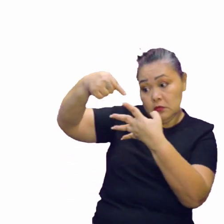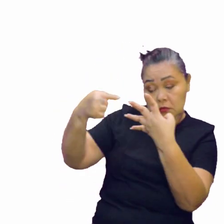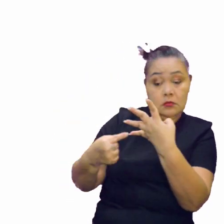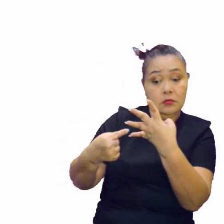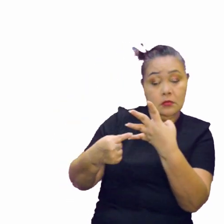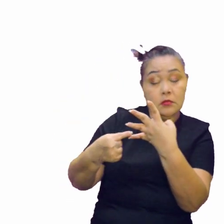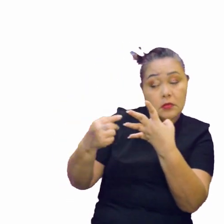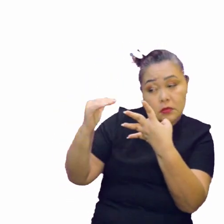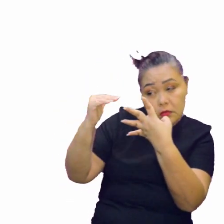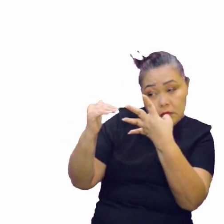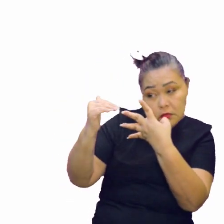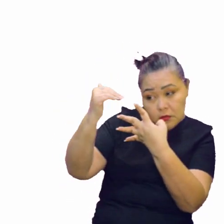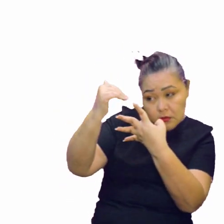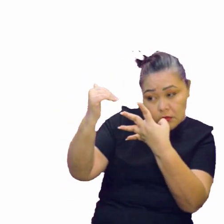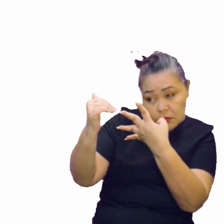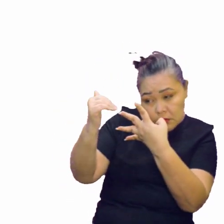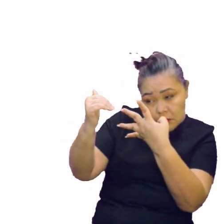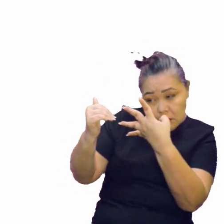alinhado